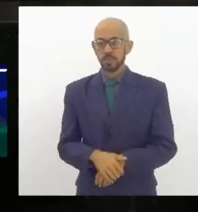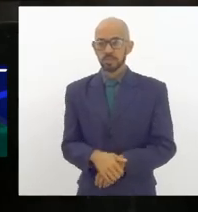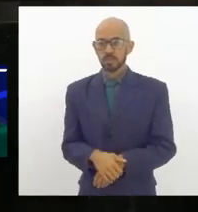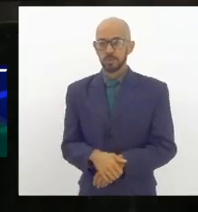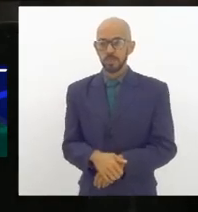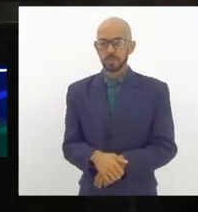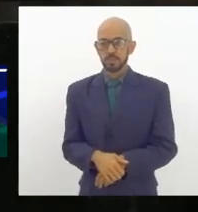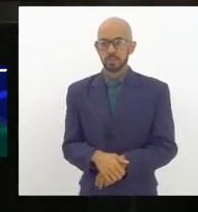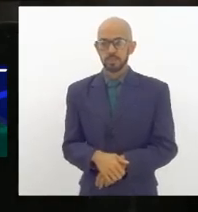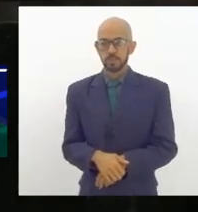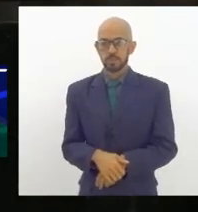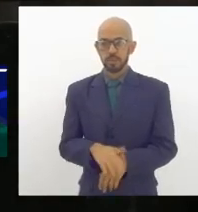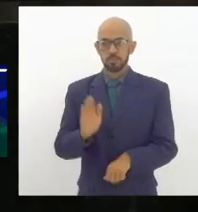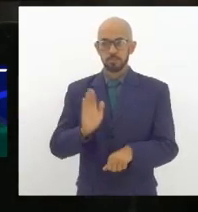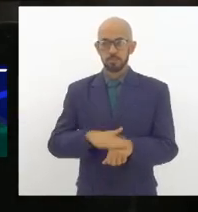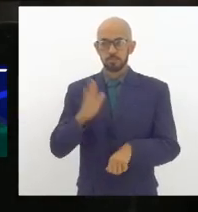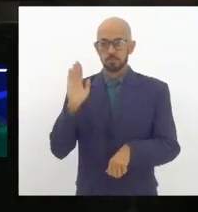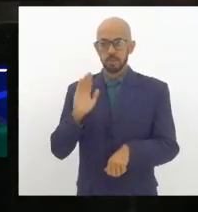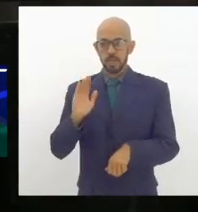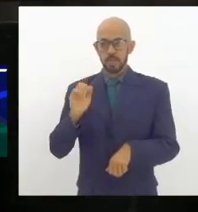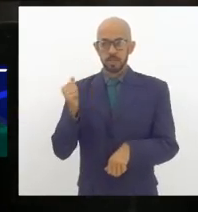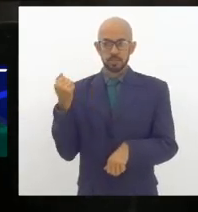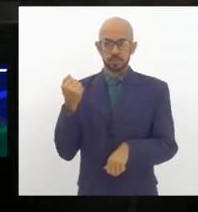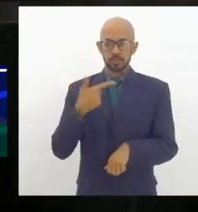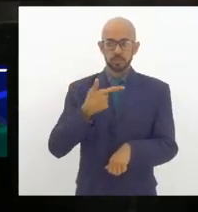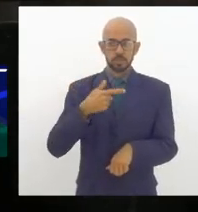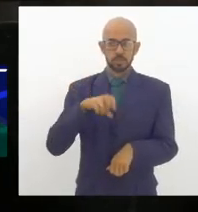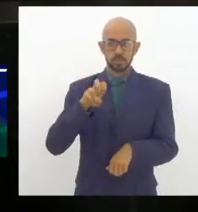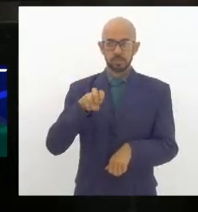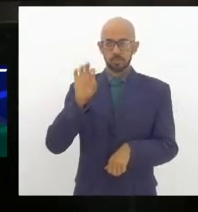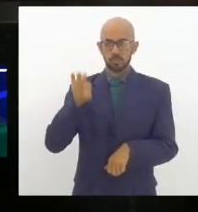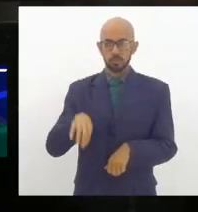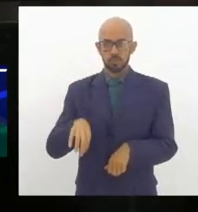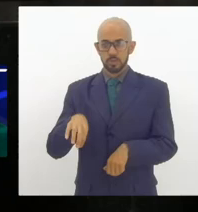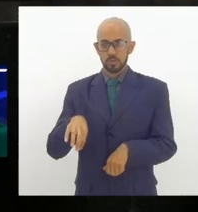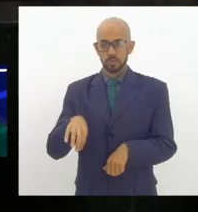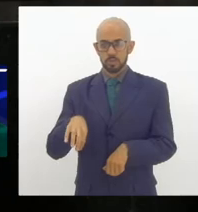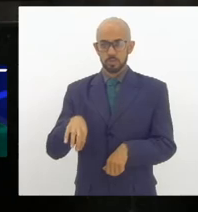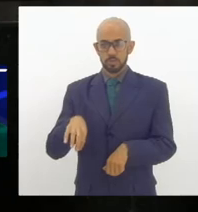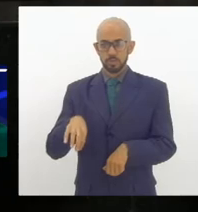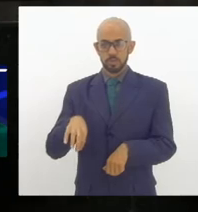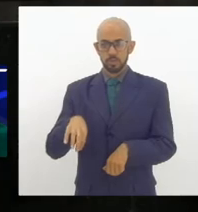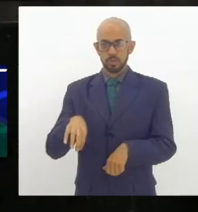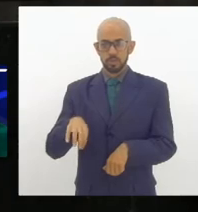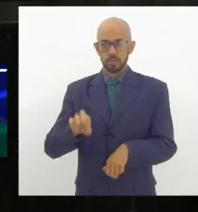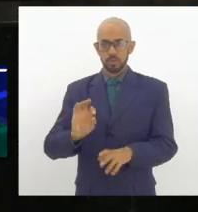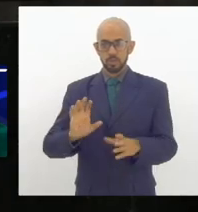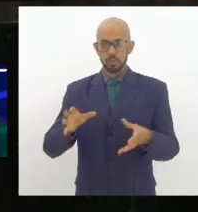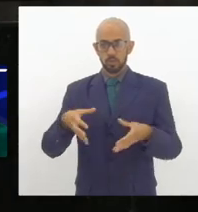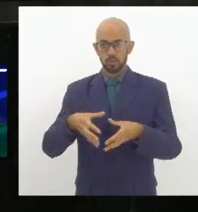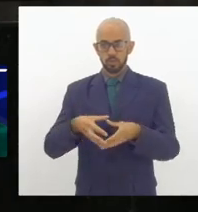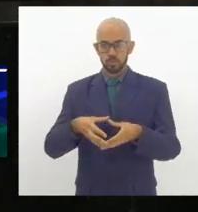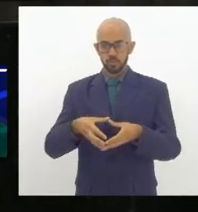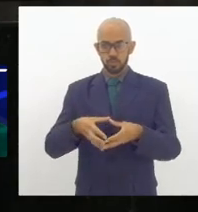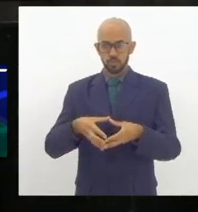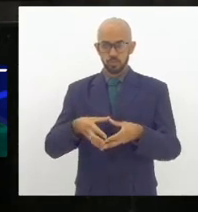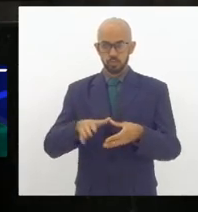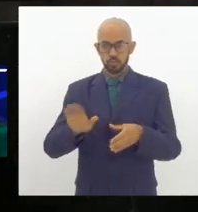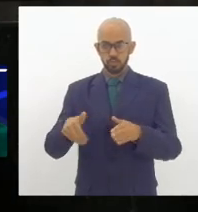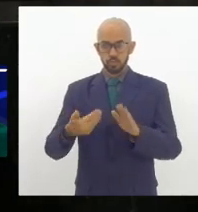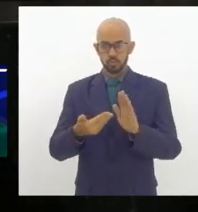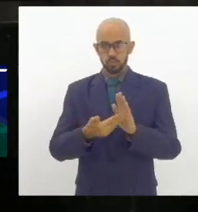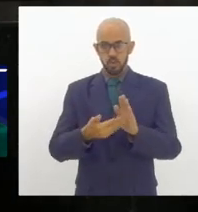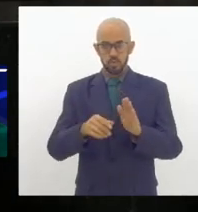e já é mais do que cinco porcento do conjunto de